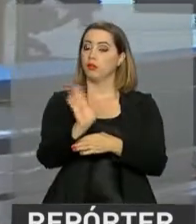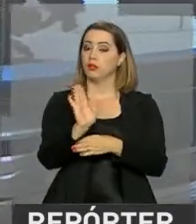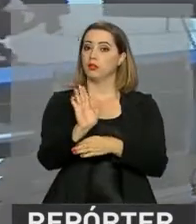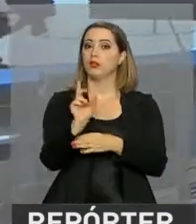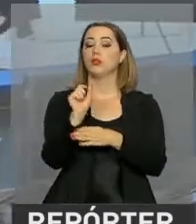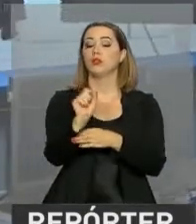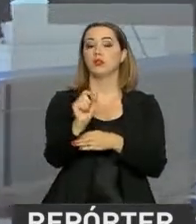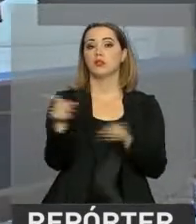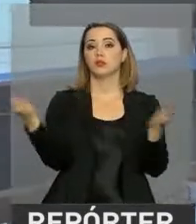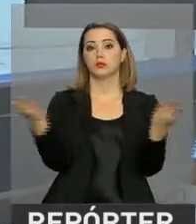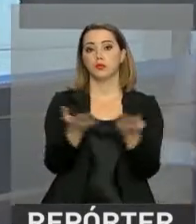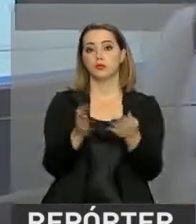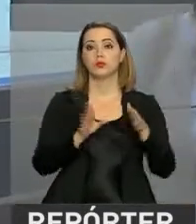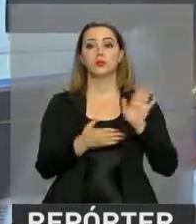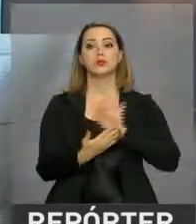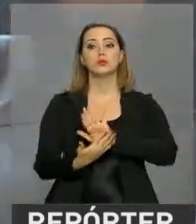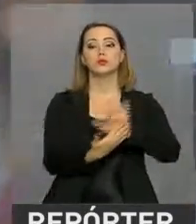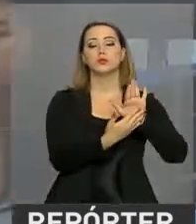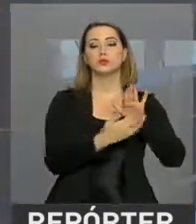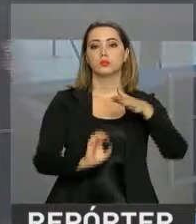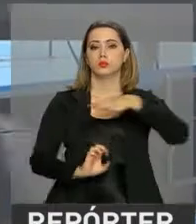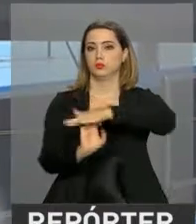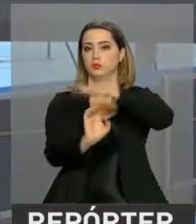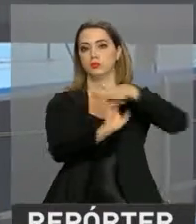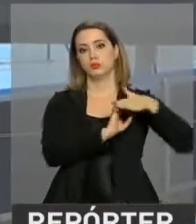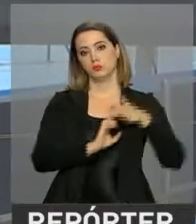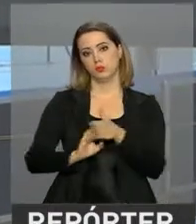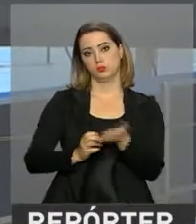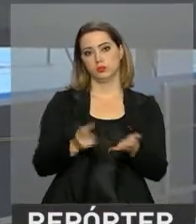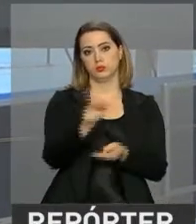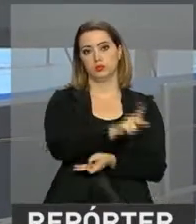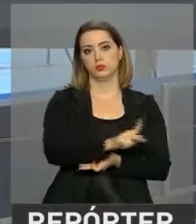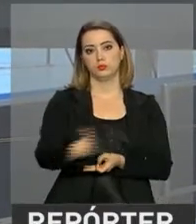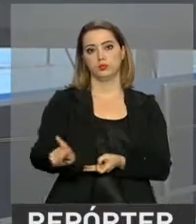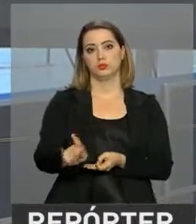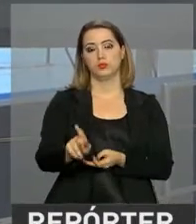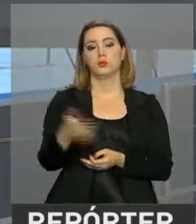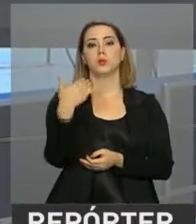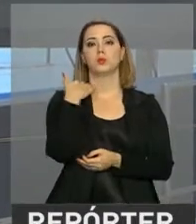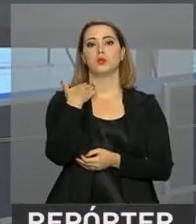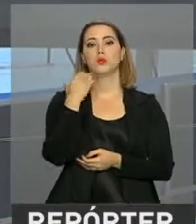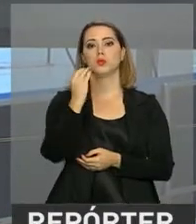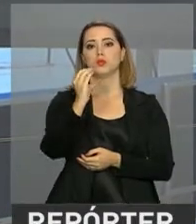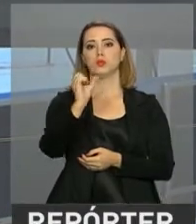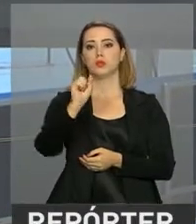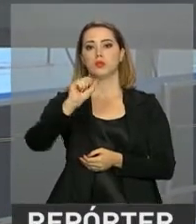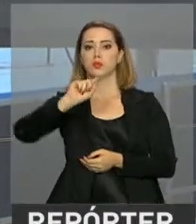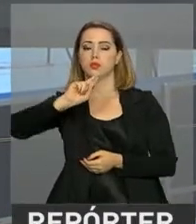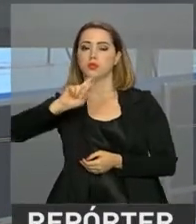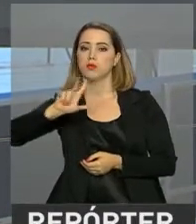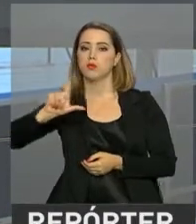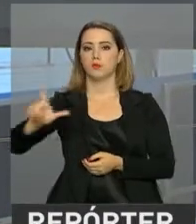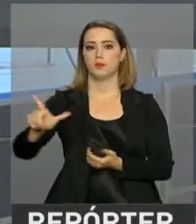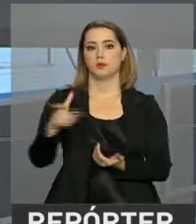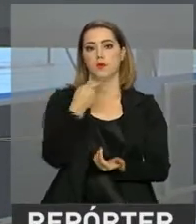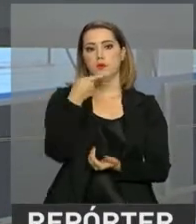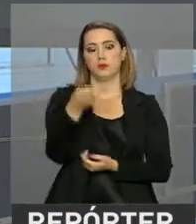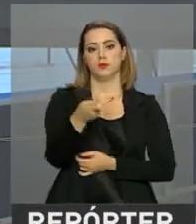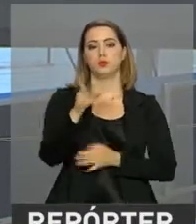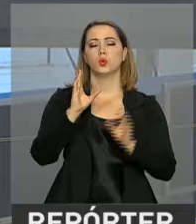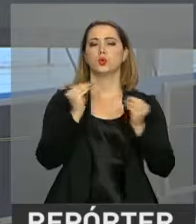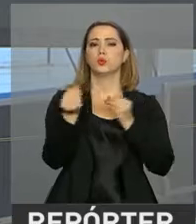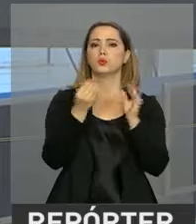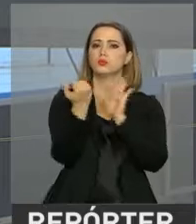em um evento da Federação da Indústria do Rio de Janeiro, o presidente do Banco Central, Ilan Goldfein, falou sobre as medidas do governo